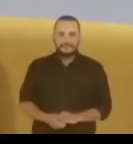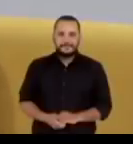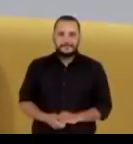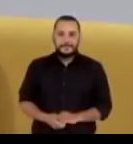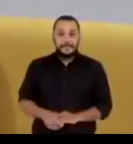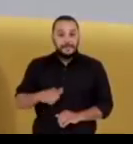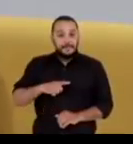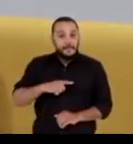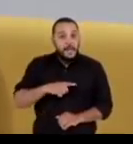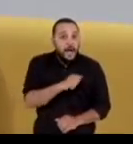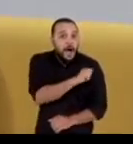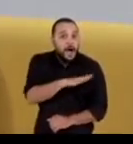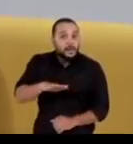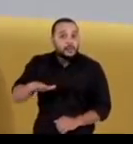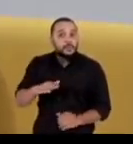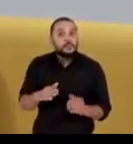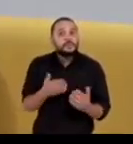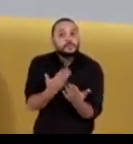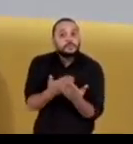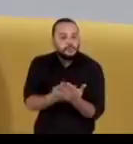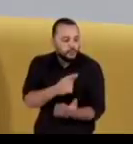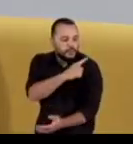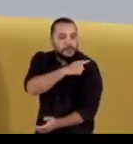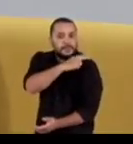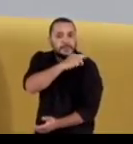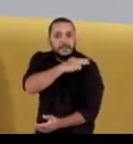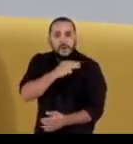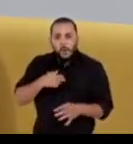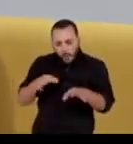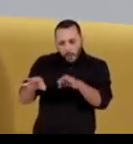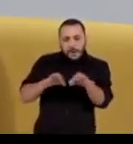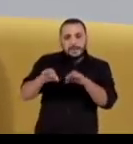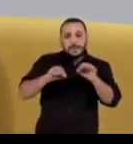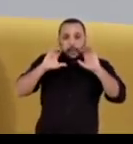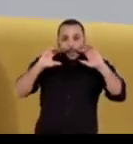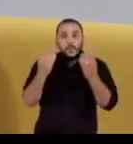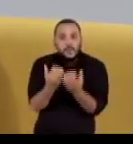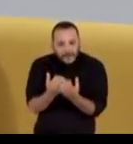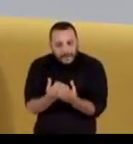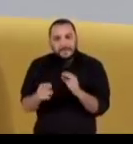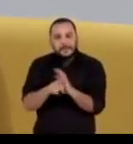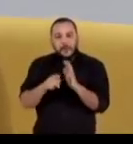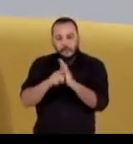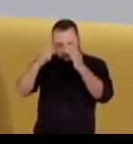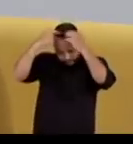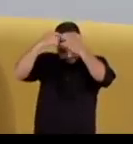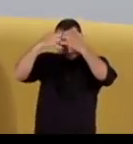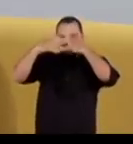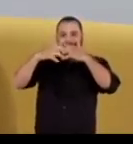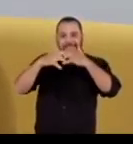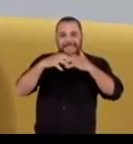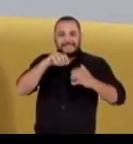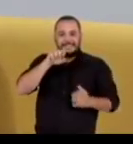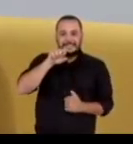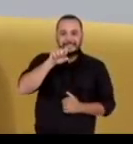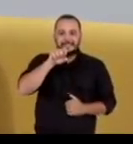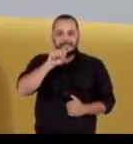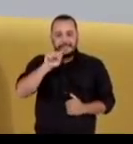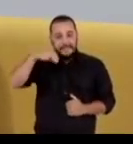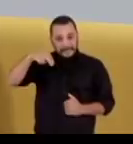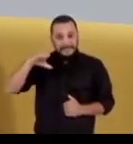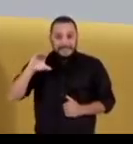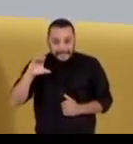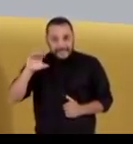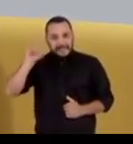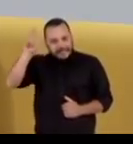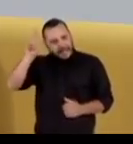Um estudante do ensino médio é o organizador de um simpósio sobre neurociência realizado pelo Instituto de Ciências Biomédicas da